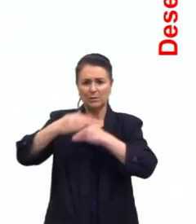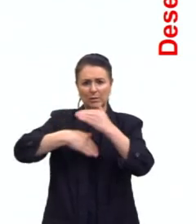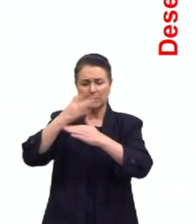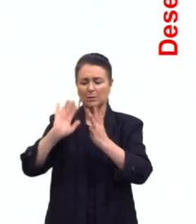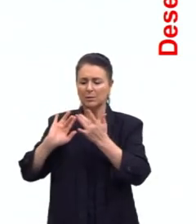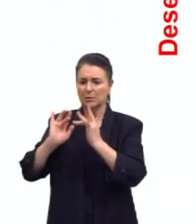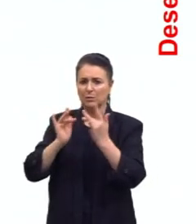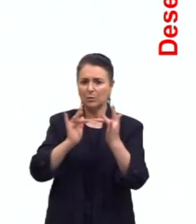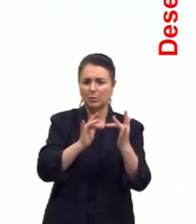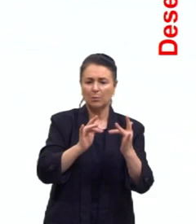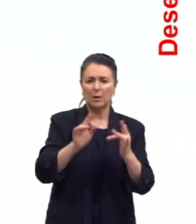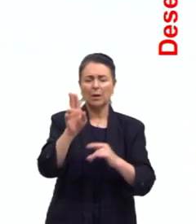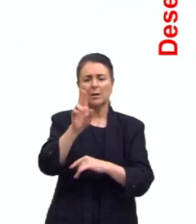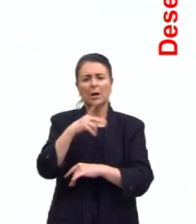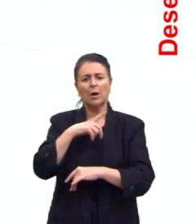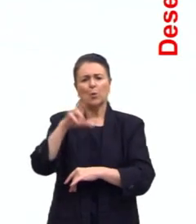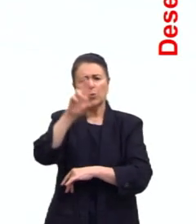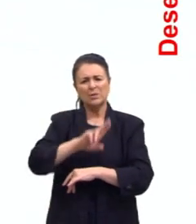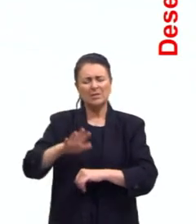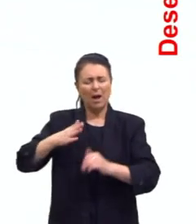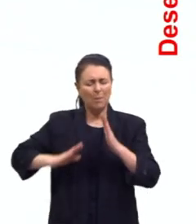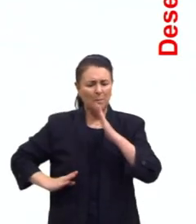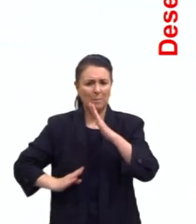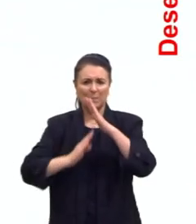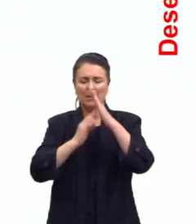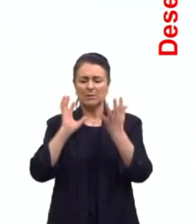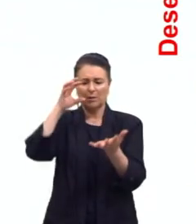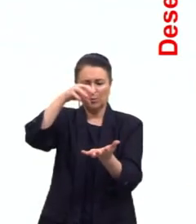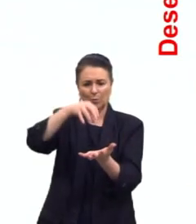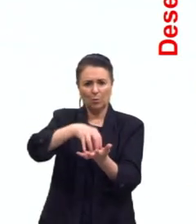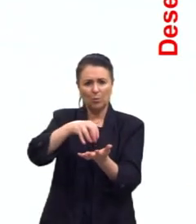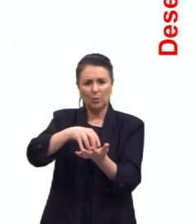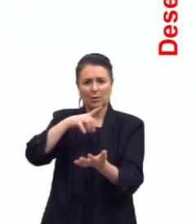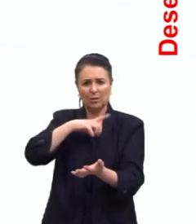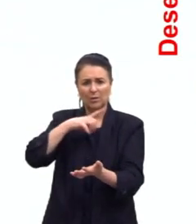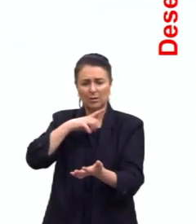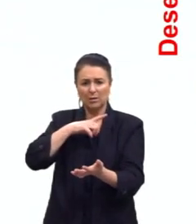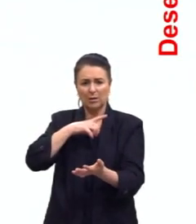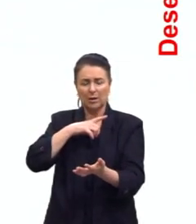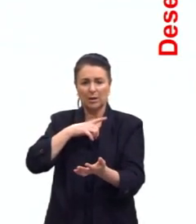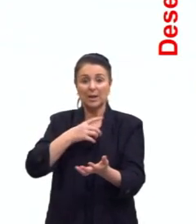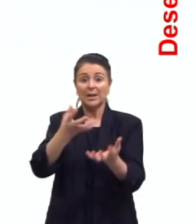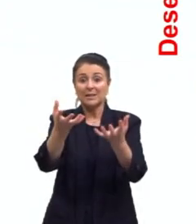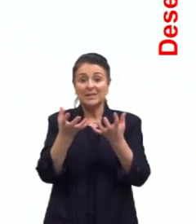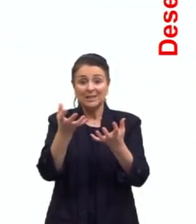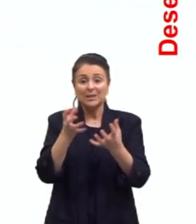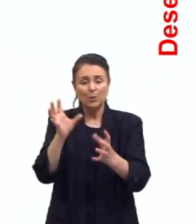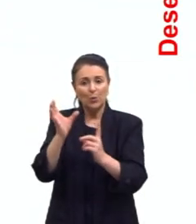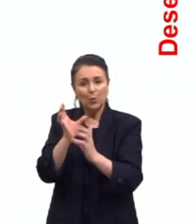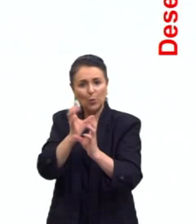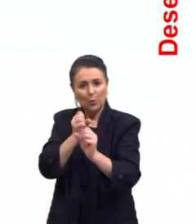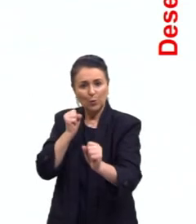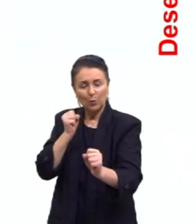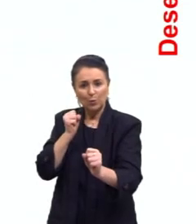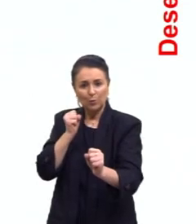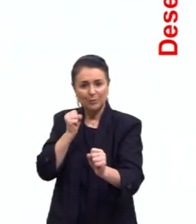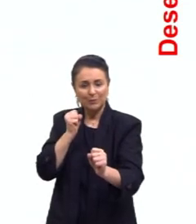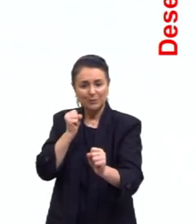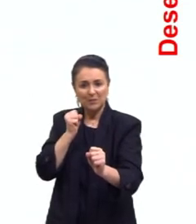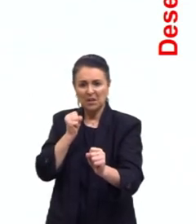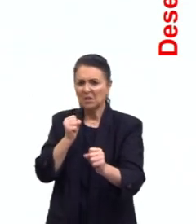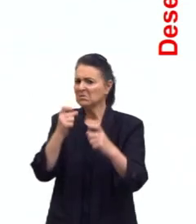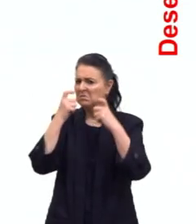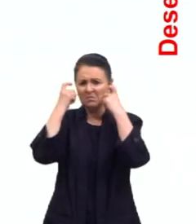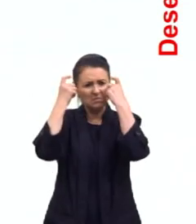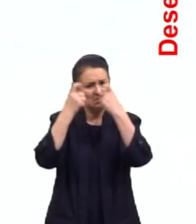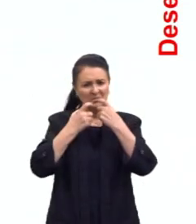articulam para usufruir ao máximo do que a colônia tinha a oferecer, visando ao lucro e a todo custo, sem se